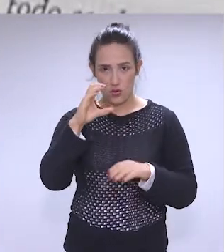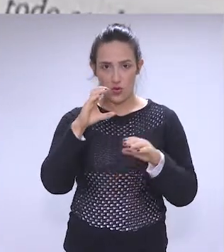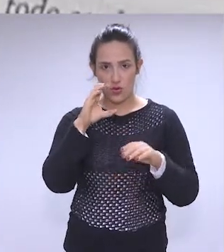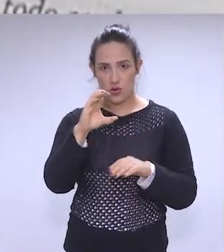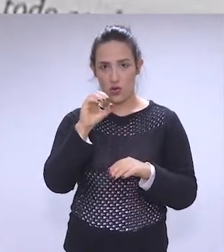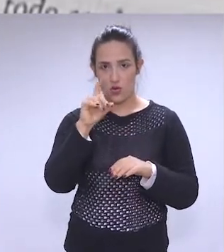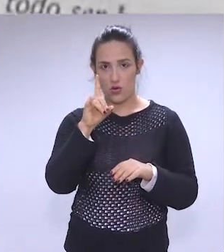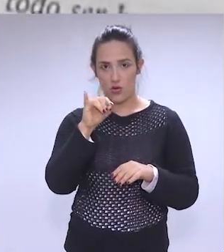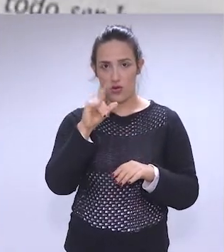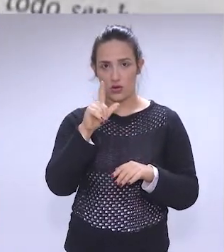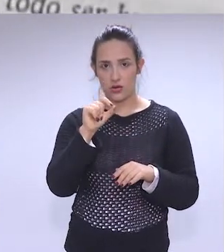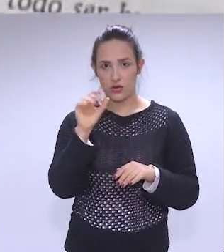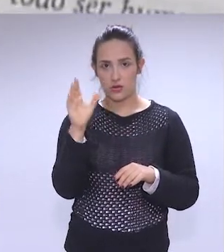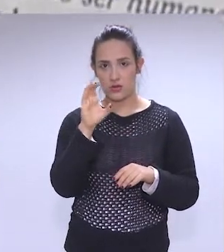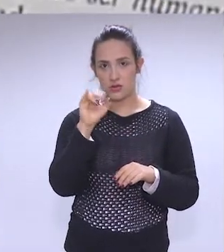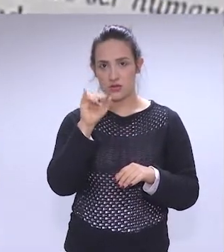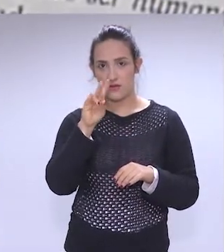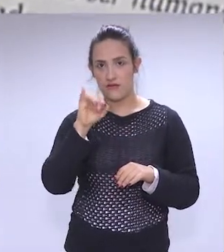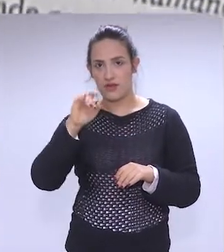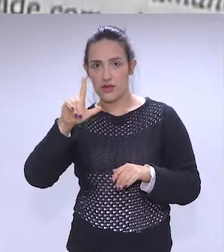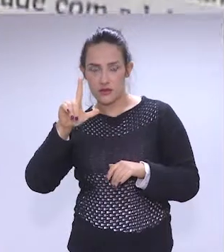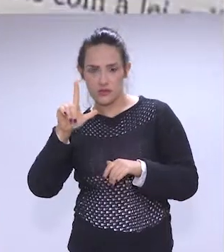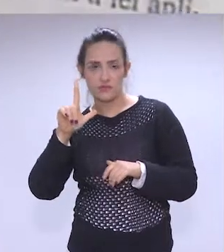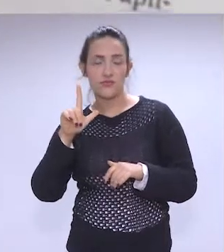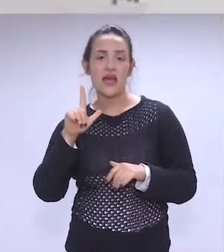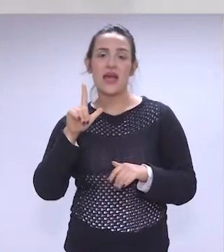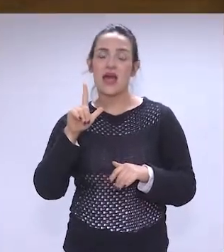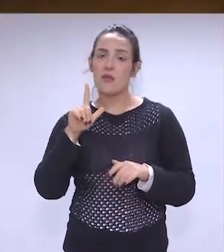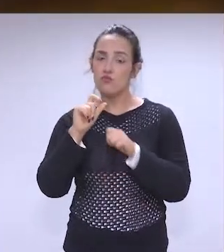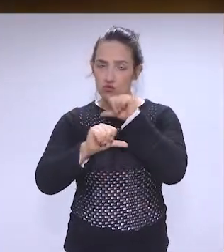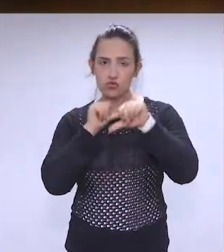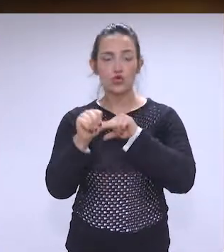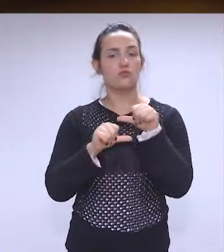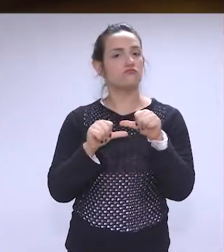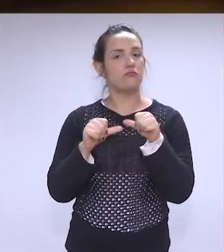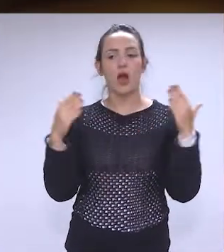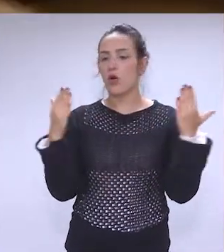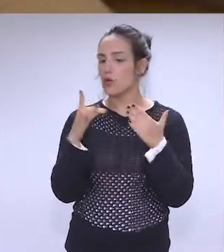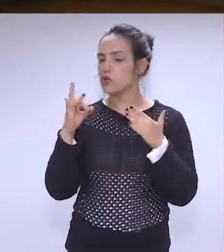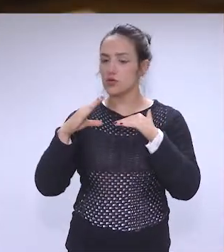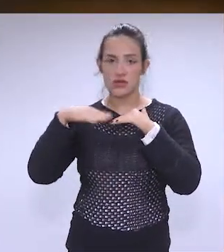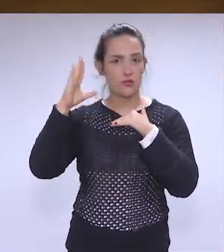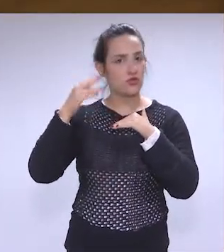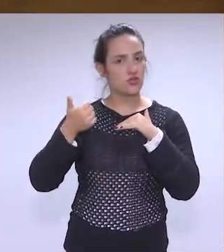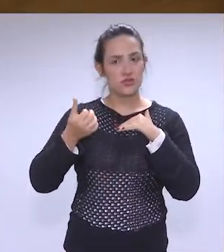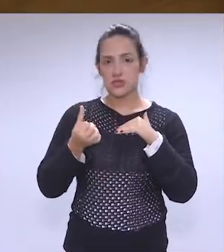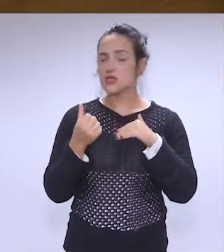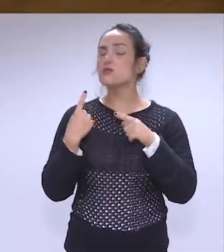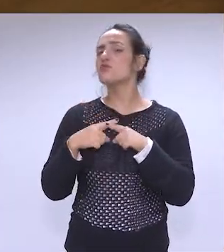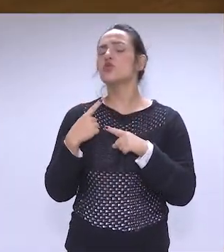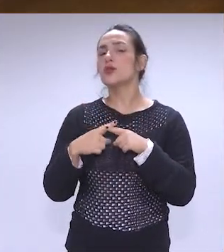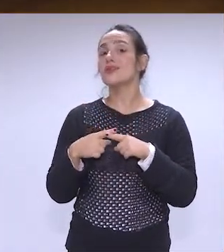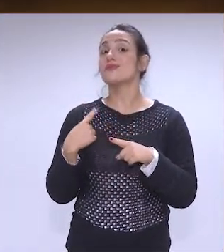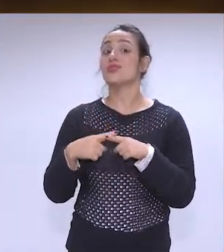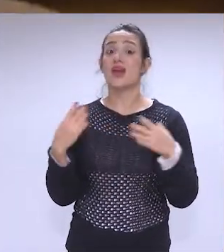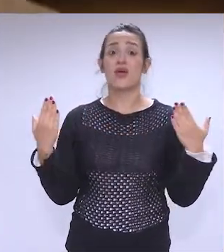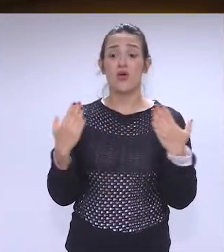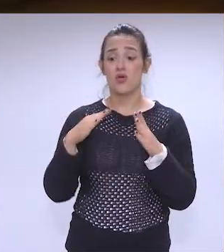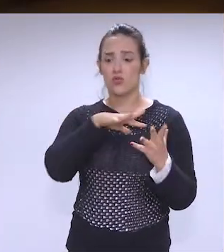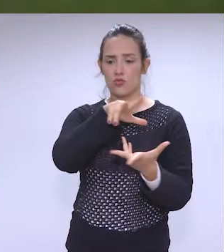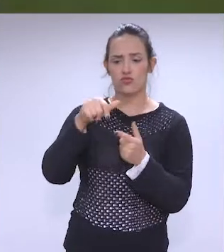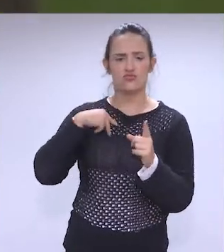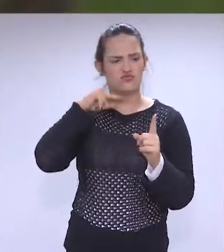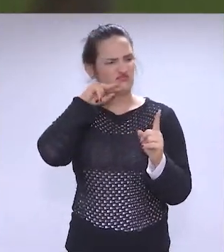imagem negativa que esse índice veio a proporcionar no mundo com relação ao nosso país. Muda